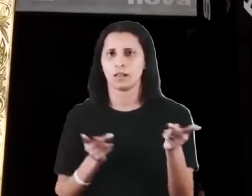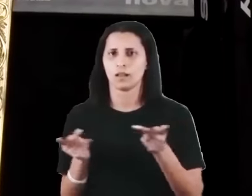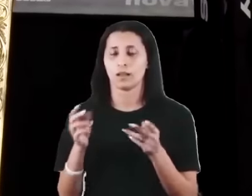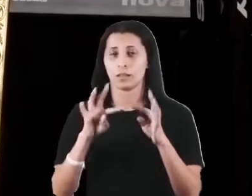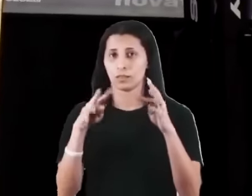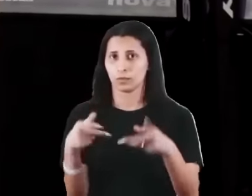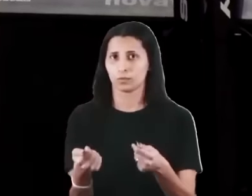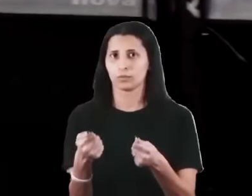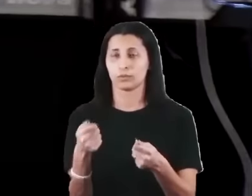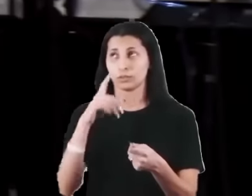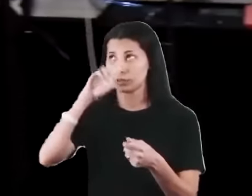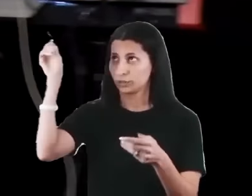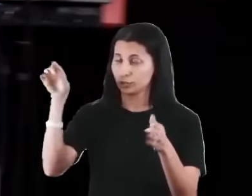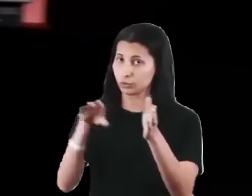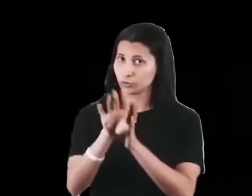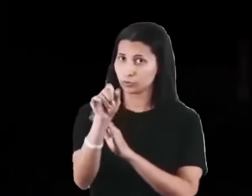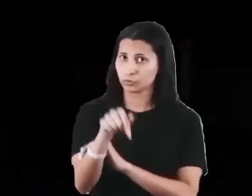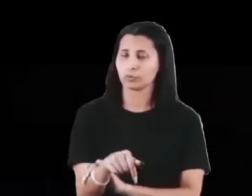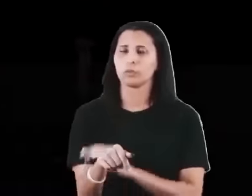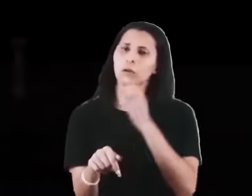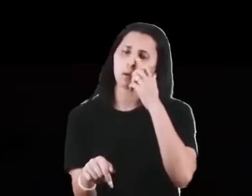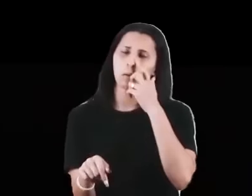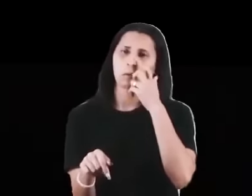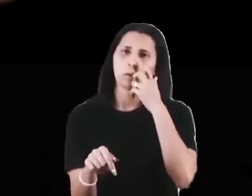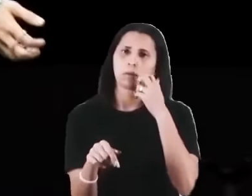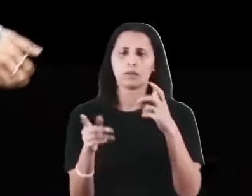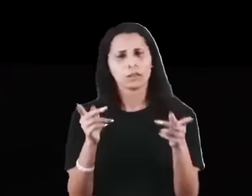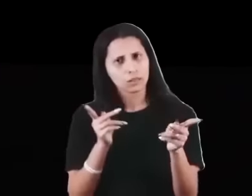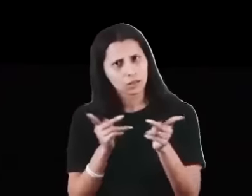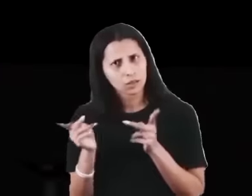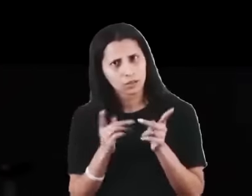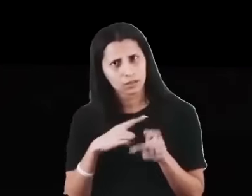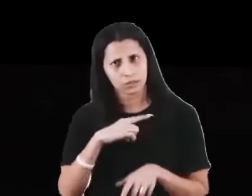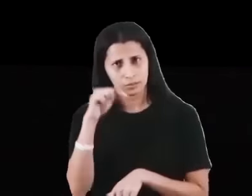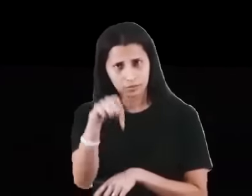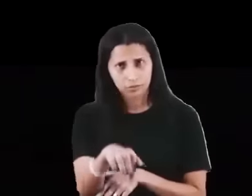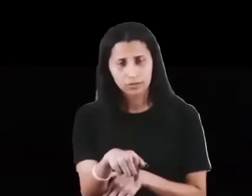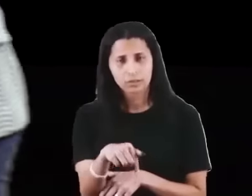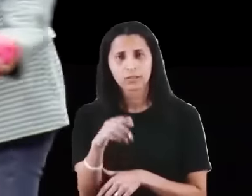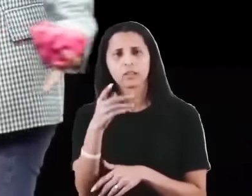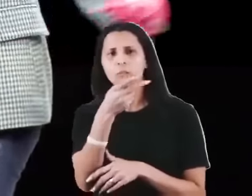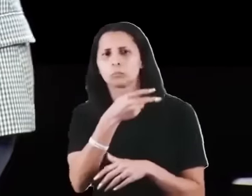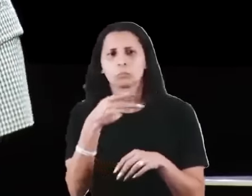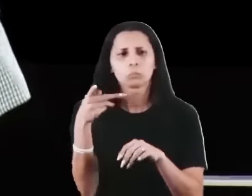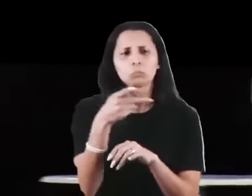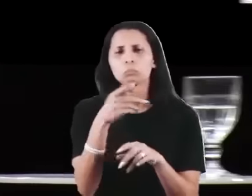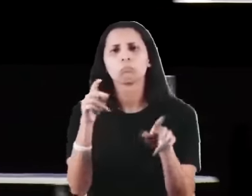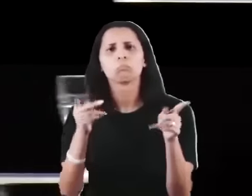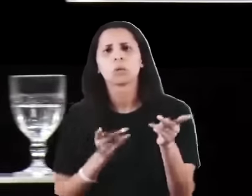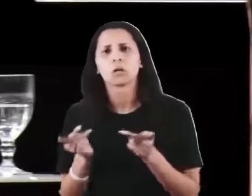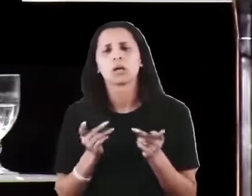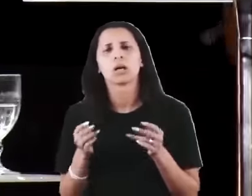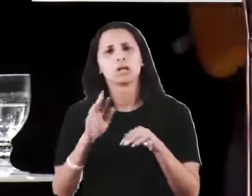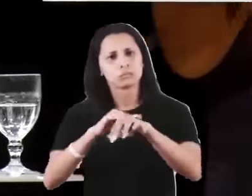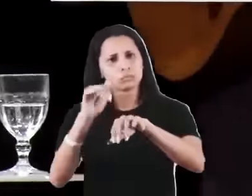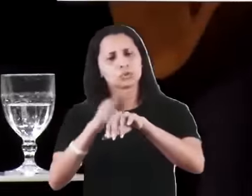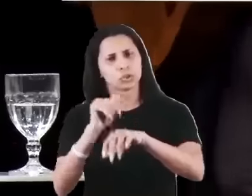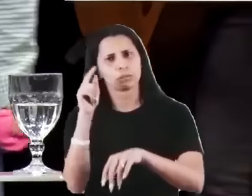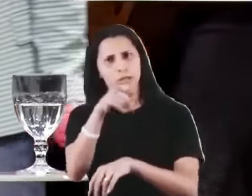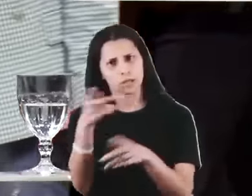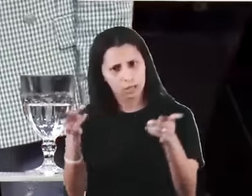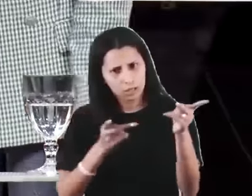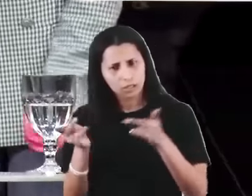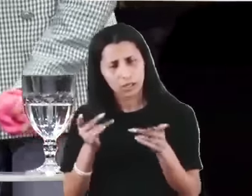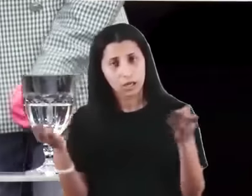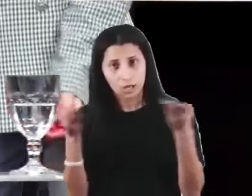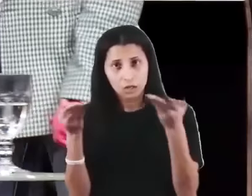que Deus trouxe aqui tem alguma da aqui cadê H vão chamar ela para ela se